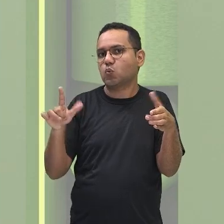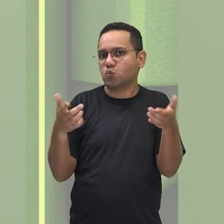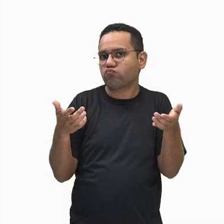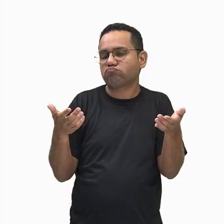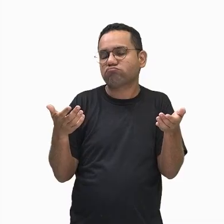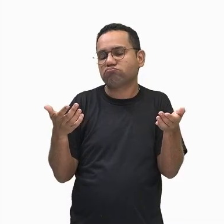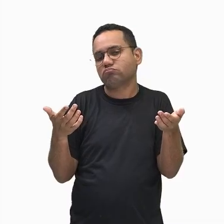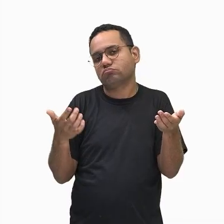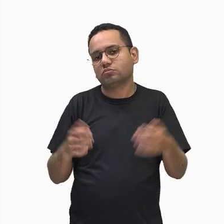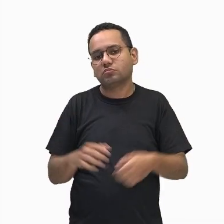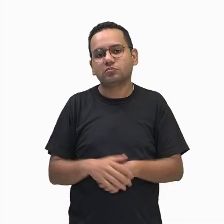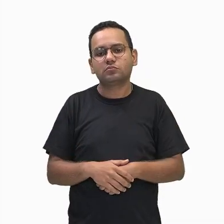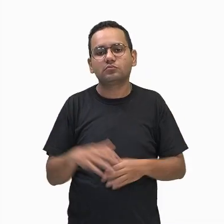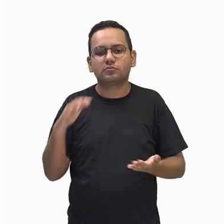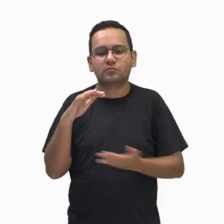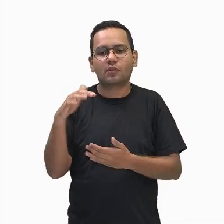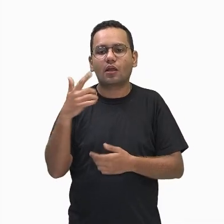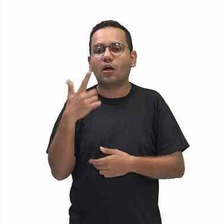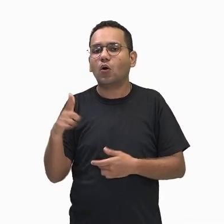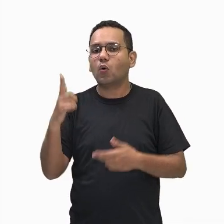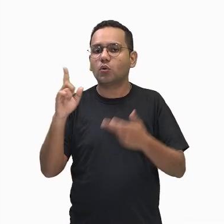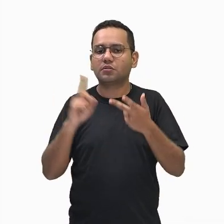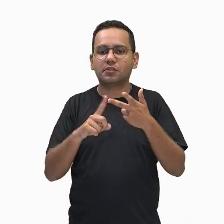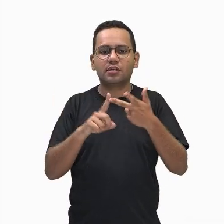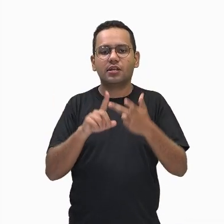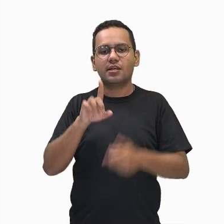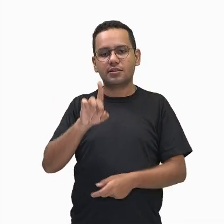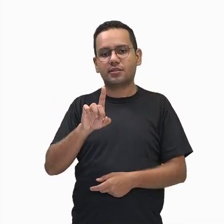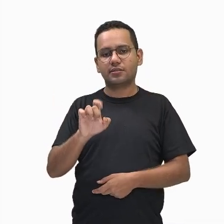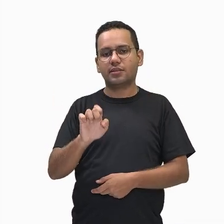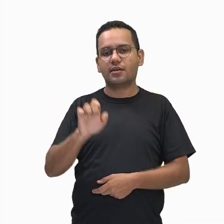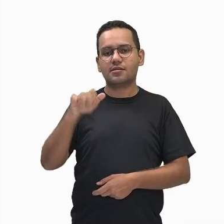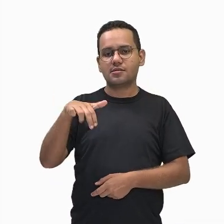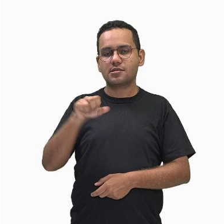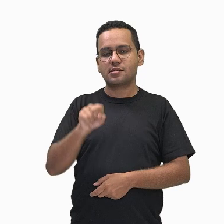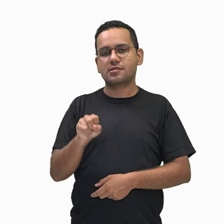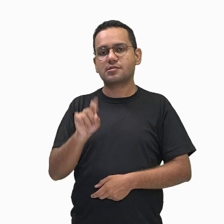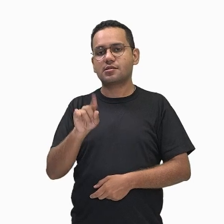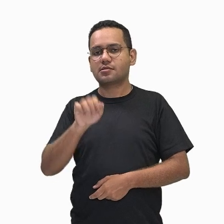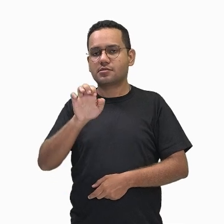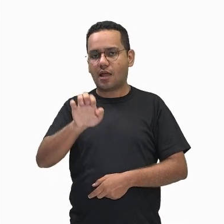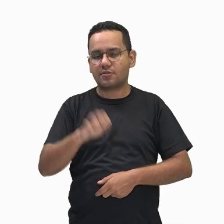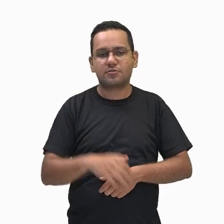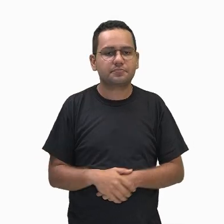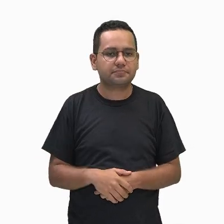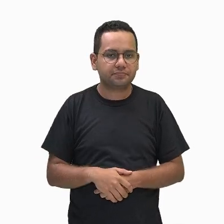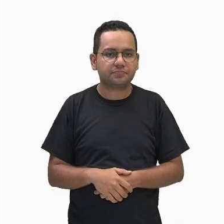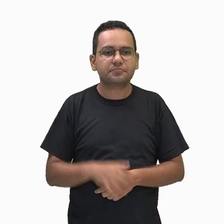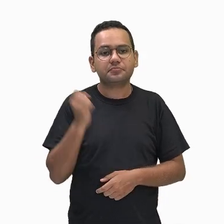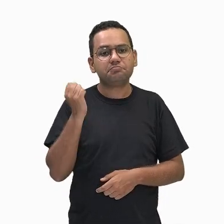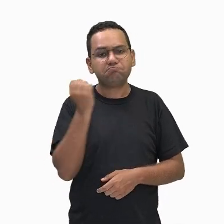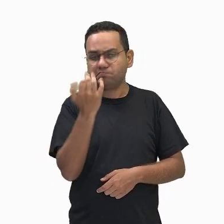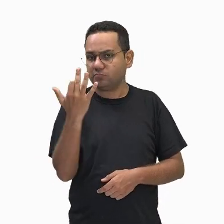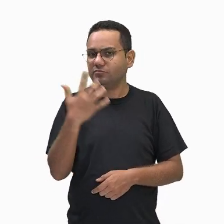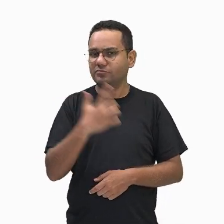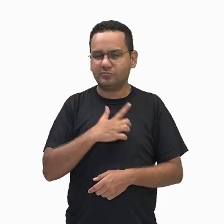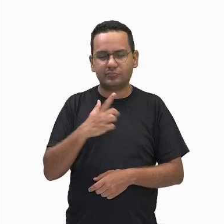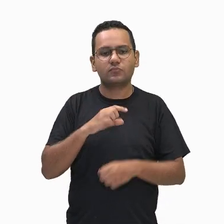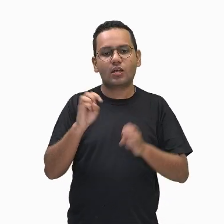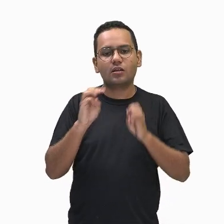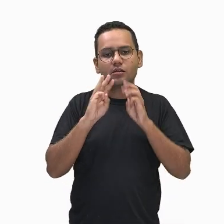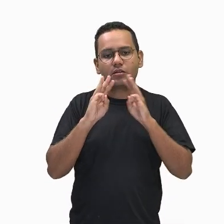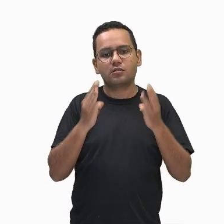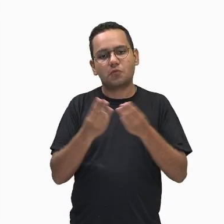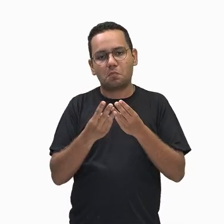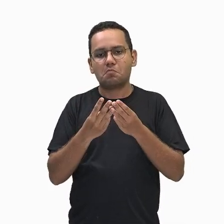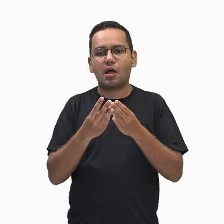próxima propriedade da matéria que eu falo para vocês é a densidade. A densidade é a quantidade de massa por unidade